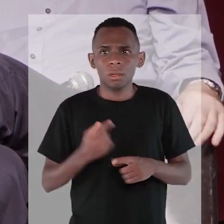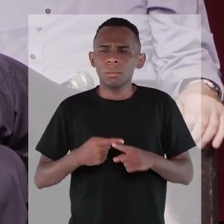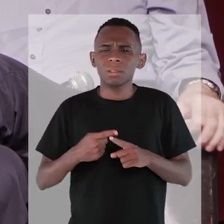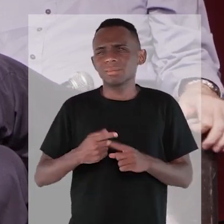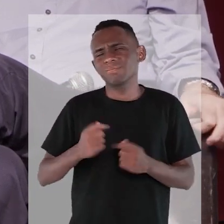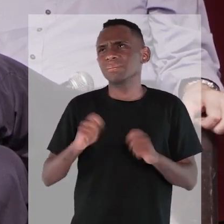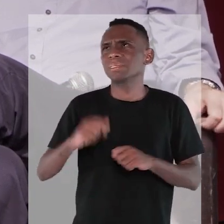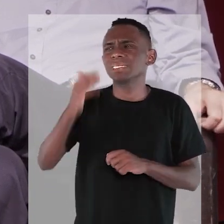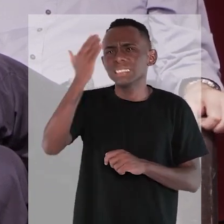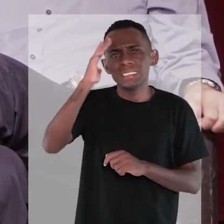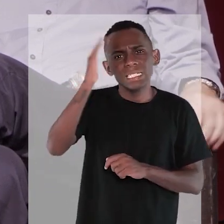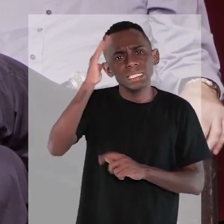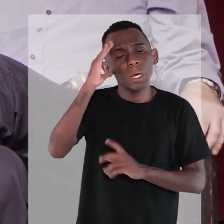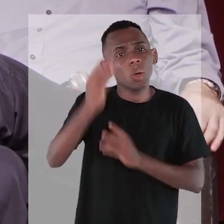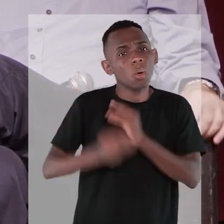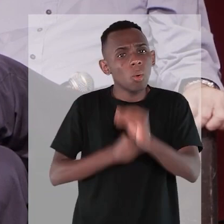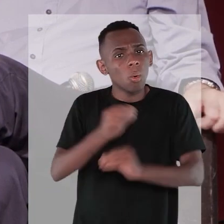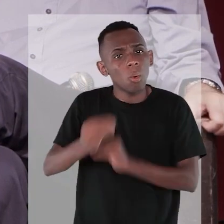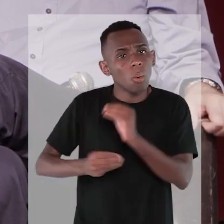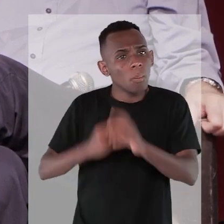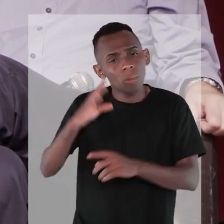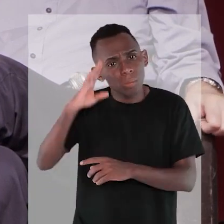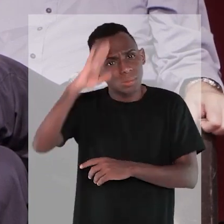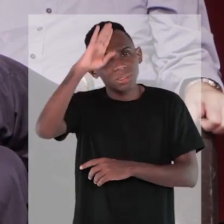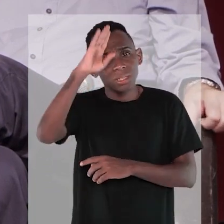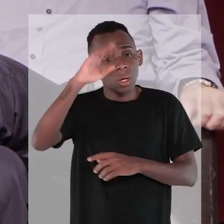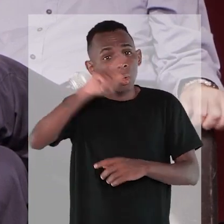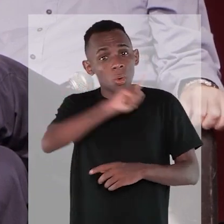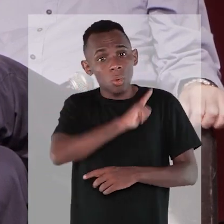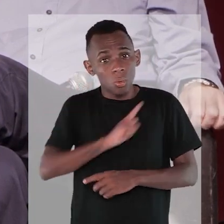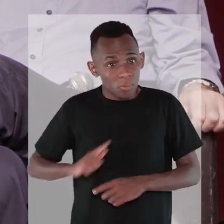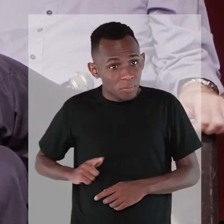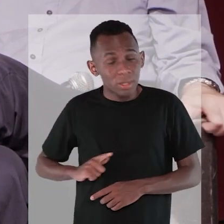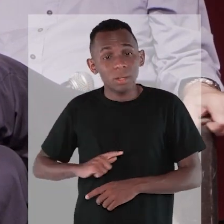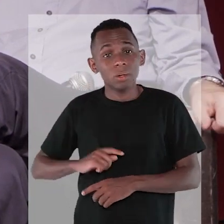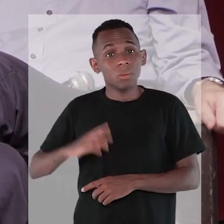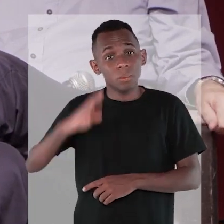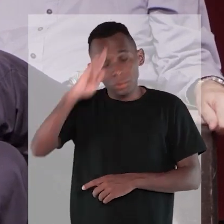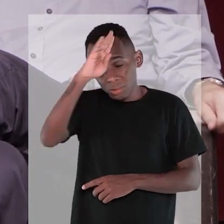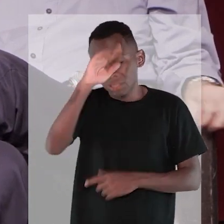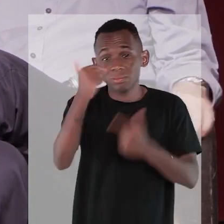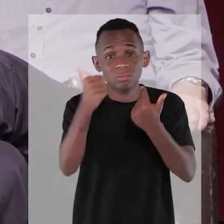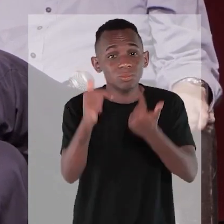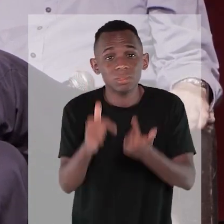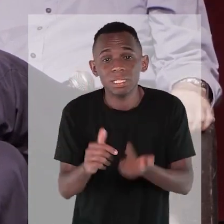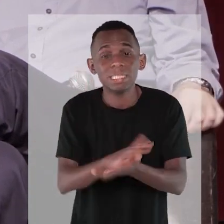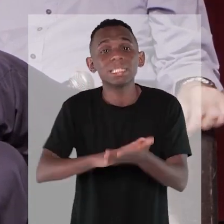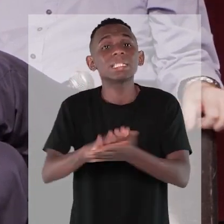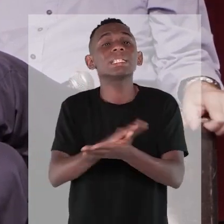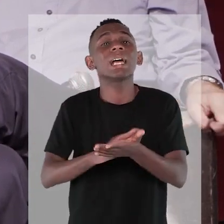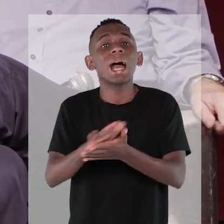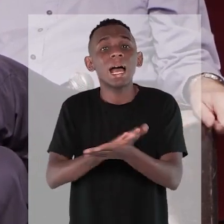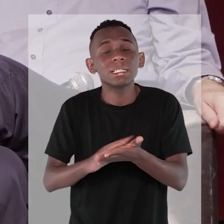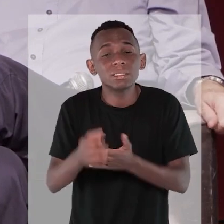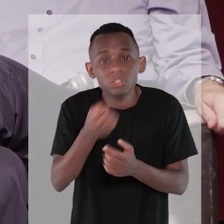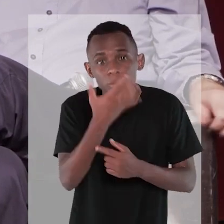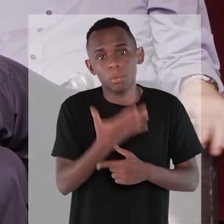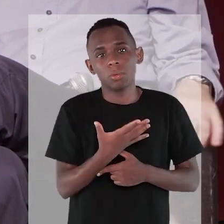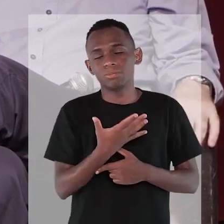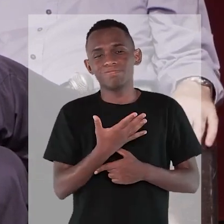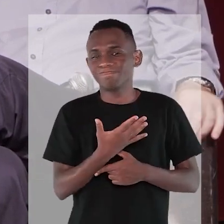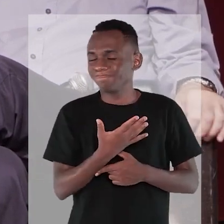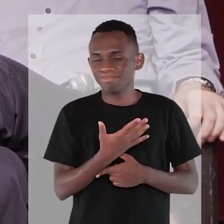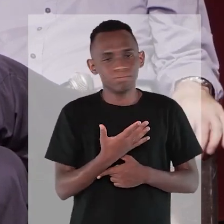incompreensível o Bolsonaro. Não há absolutamente nada de bom no governo dele. É muito impressionante isso. Assim, numa boa, eu